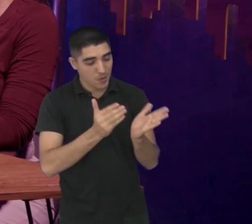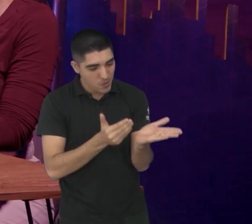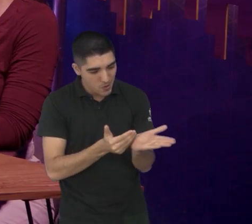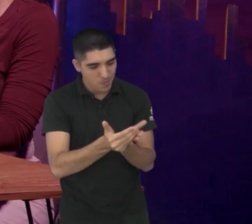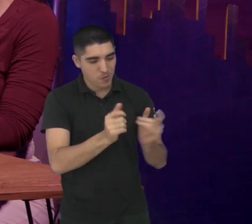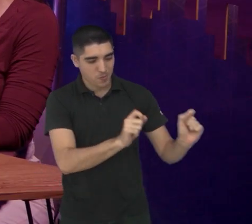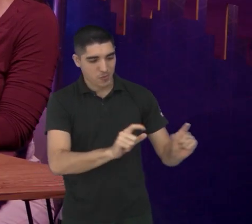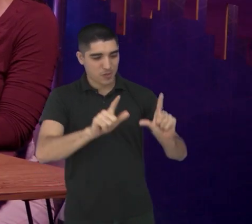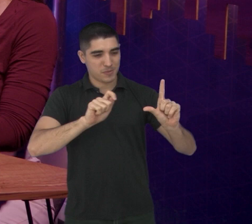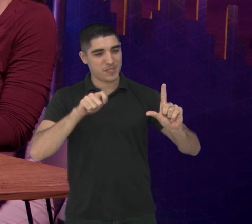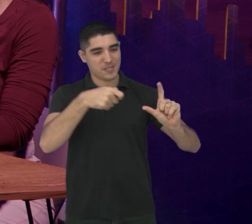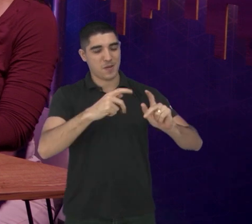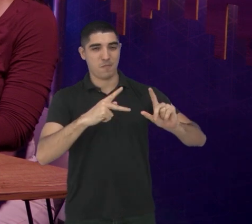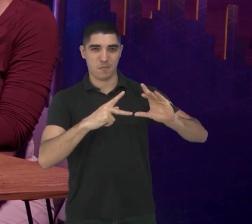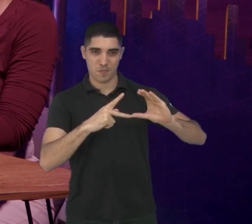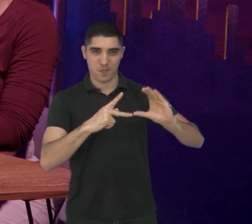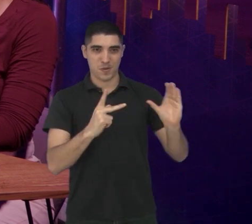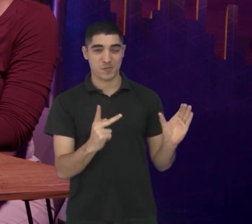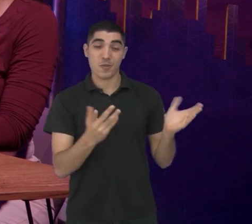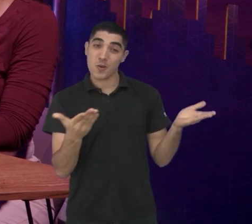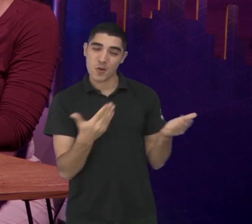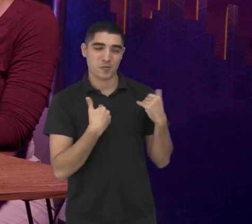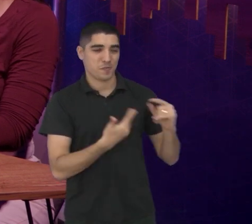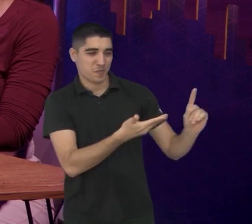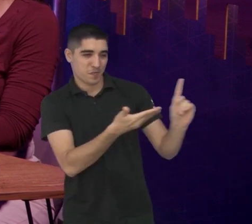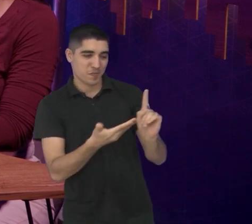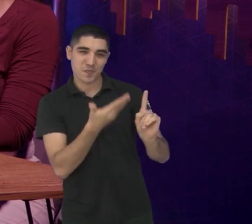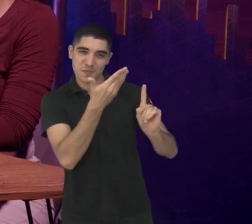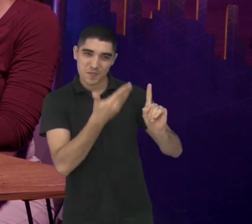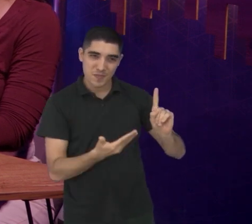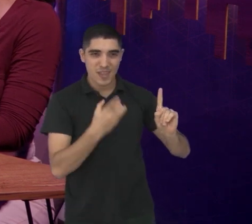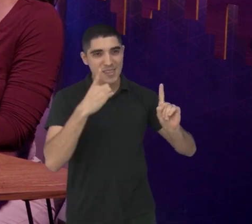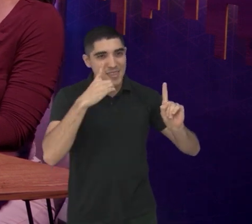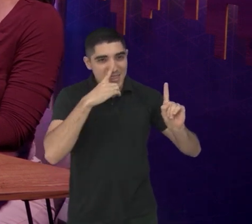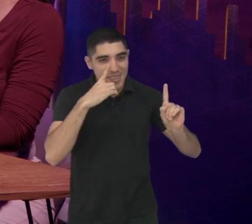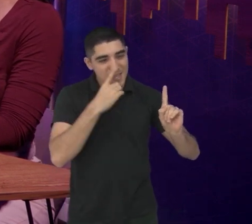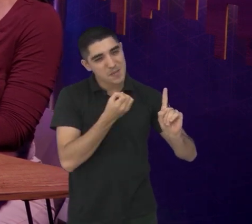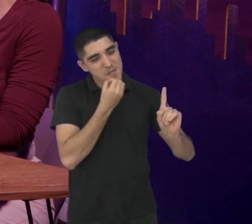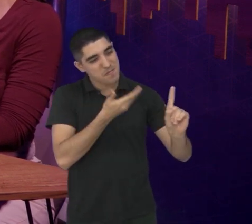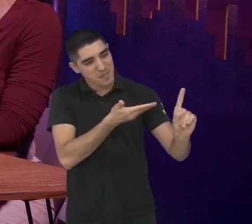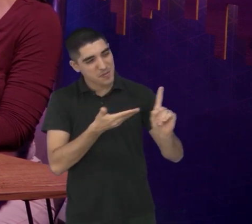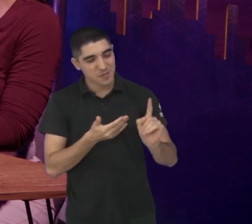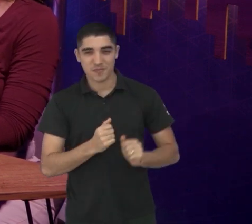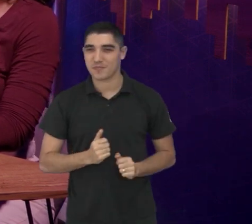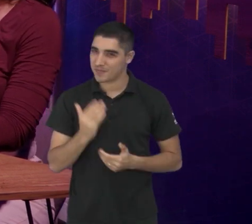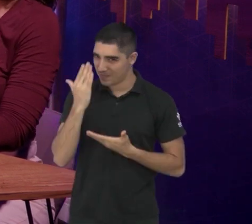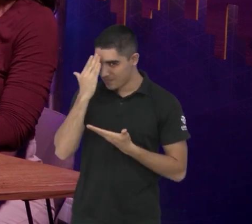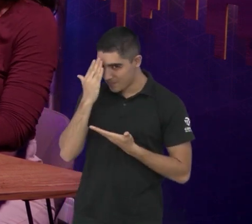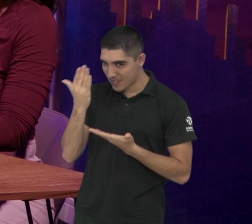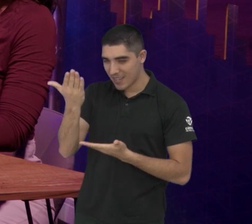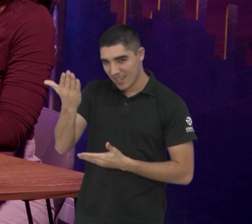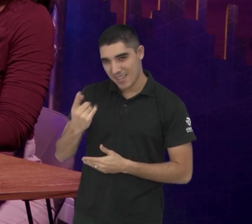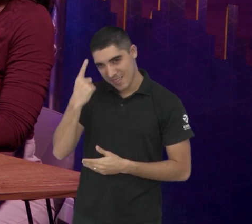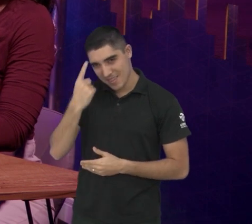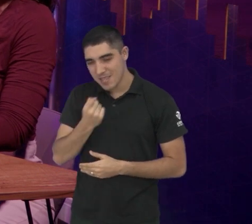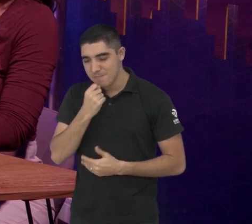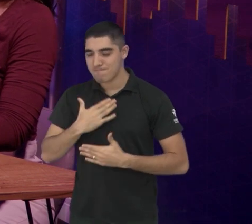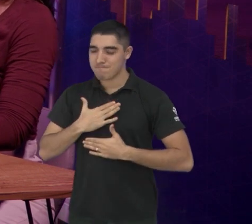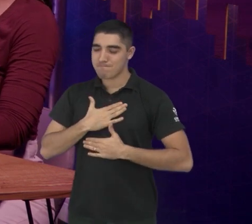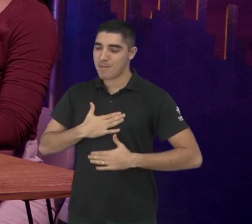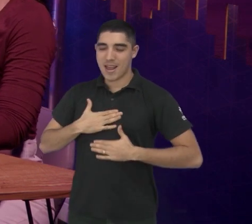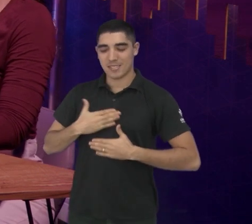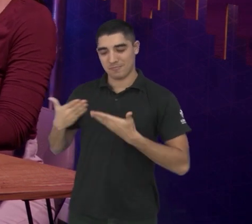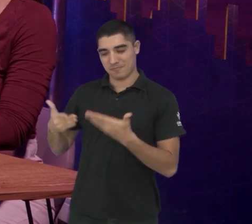Oi, gente, tá começando o Pode Ser e hoje eu recebo Dani Rivas. Dani, seja muito bem-vinda. Obrigada, Tami. É